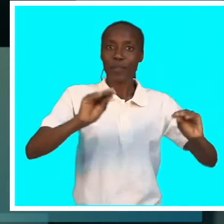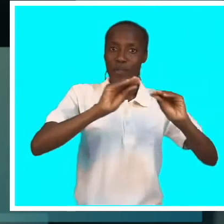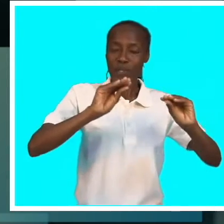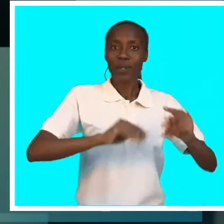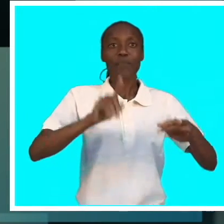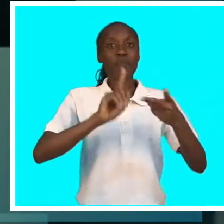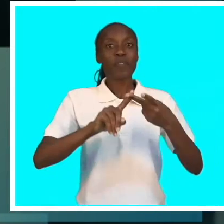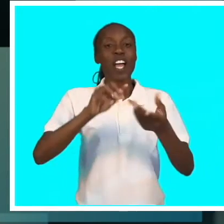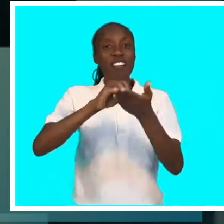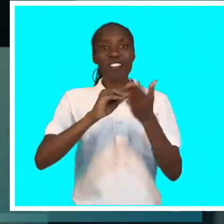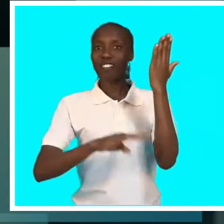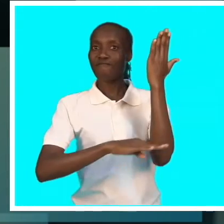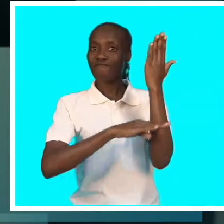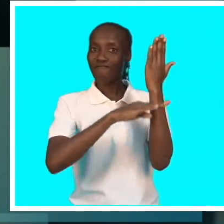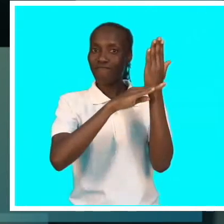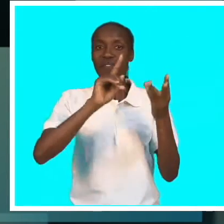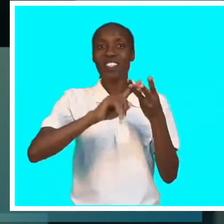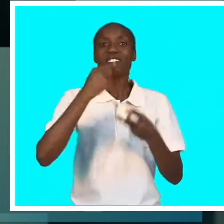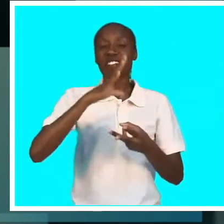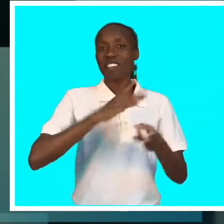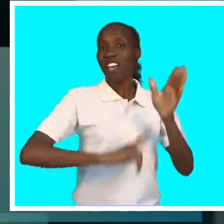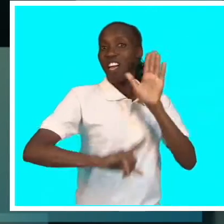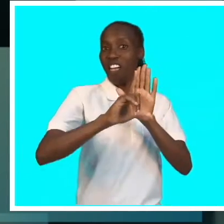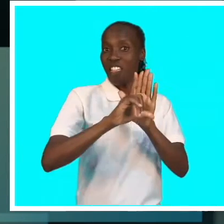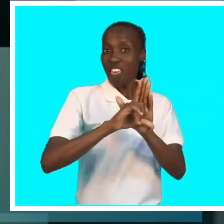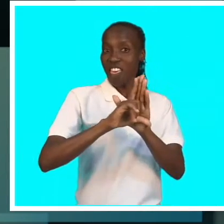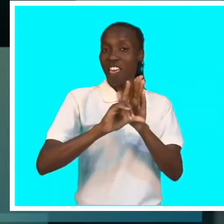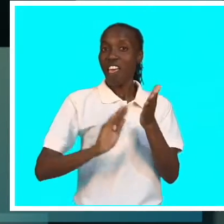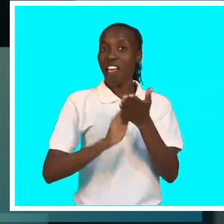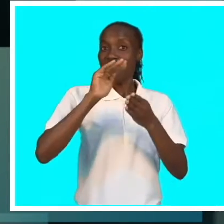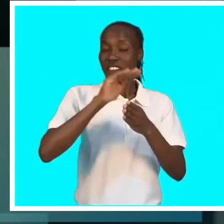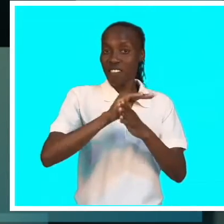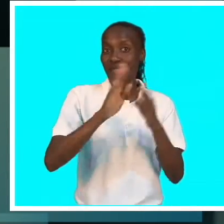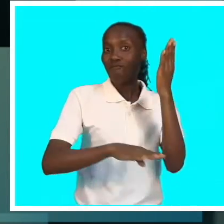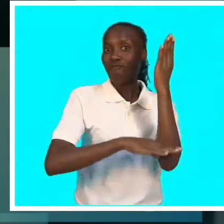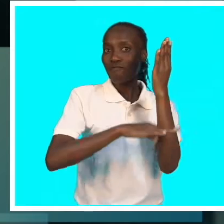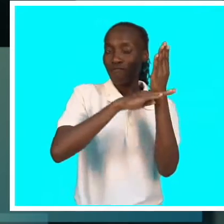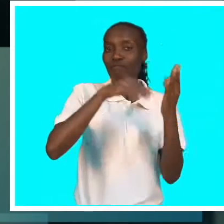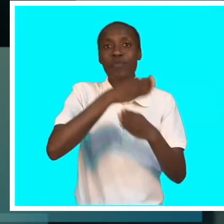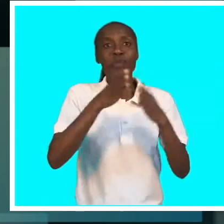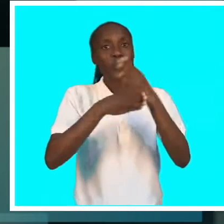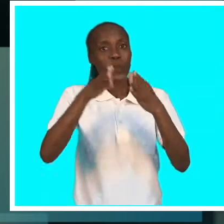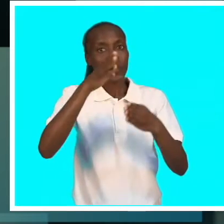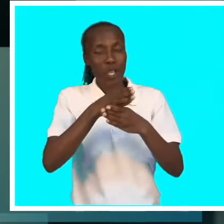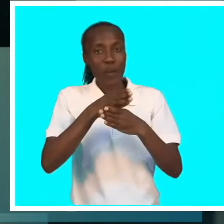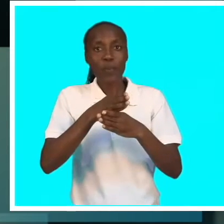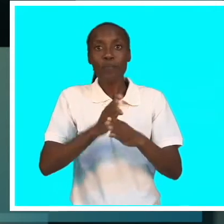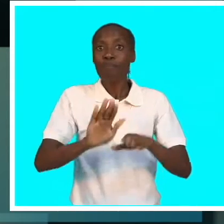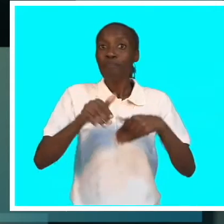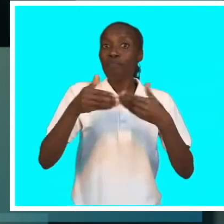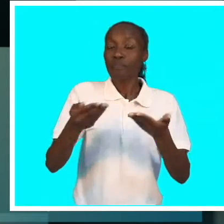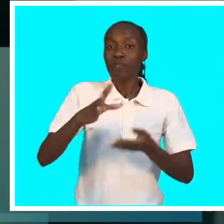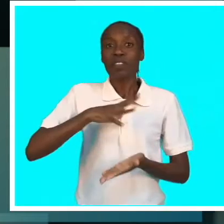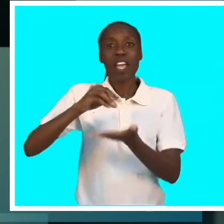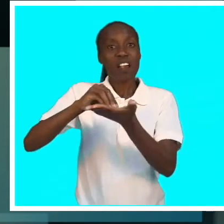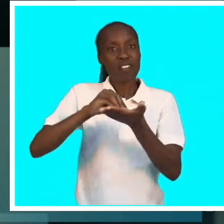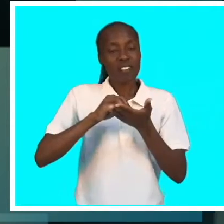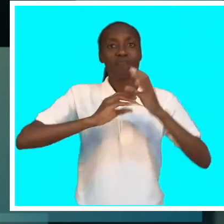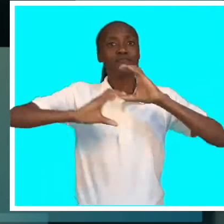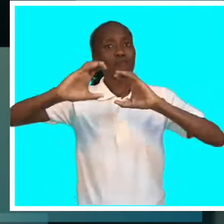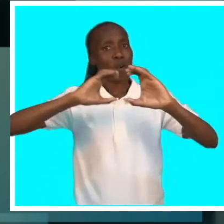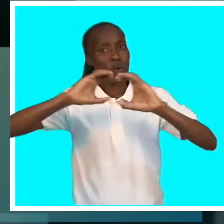educação, acesso aos prédios e existem normas de acessibilidade na construção de prédios. Há